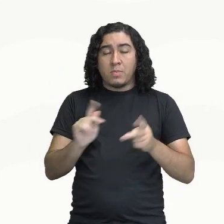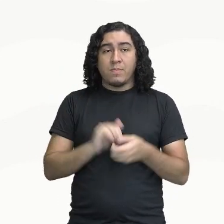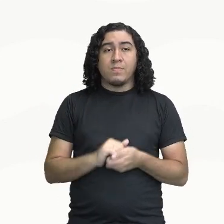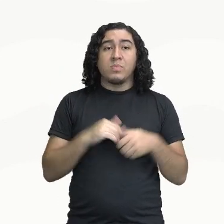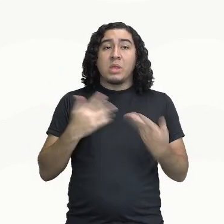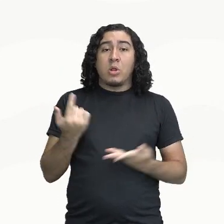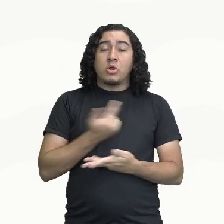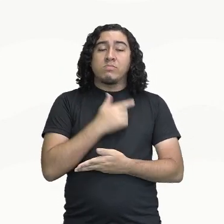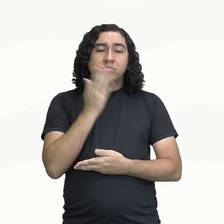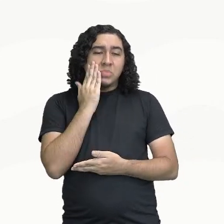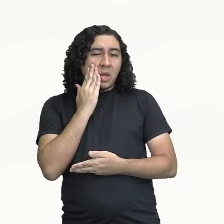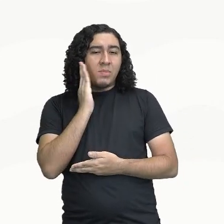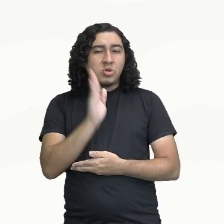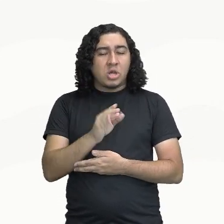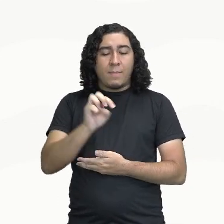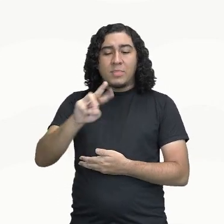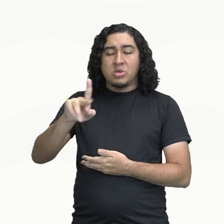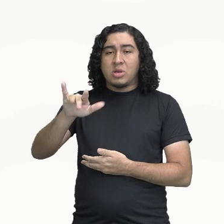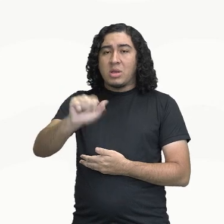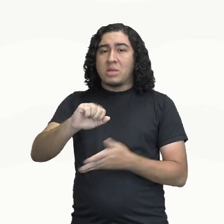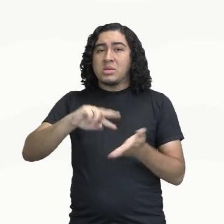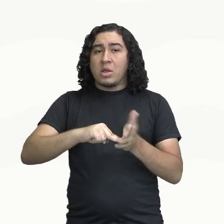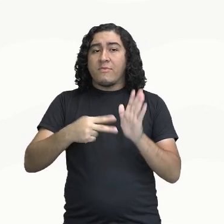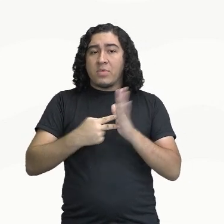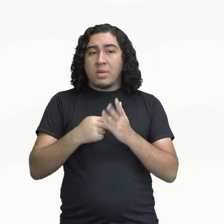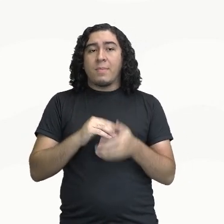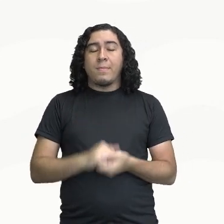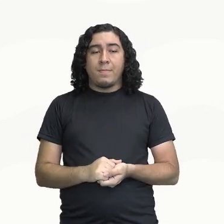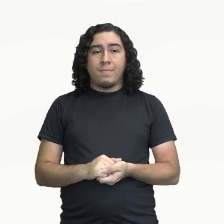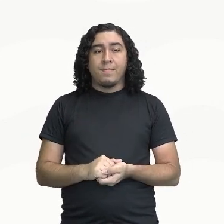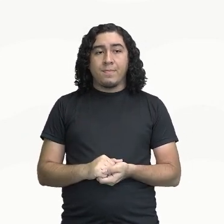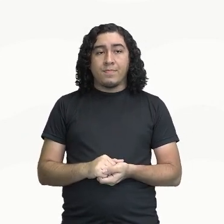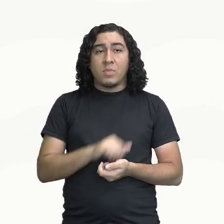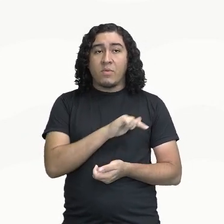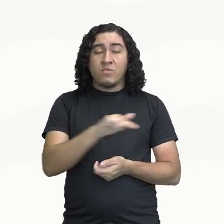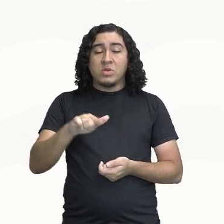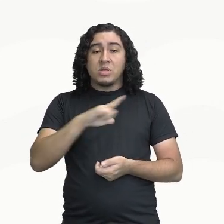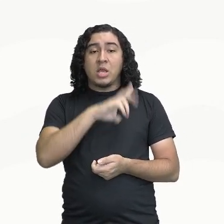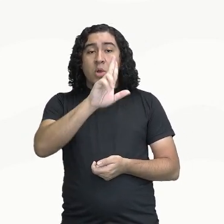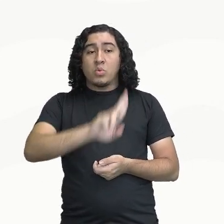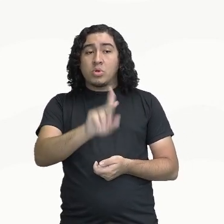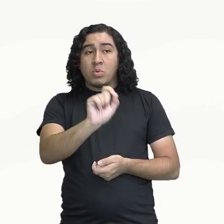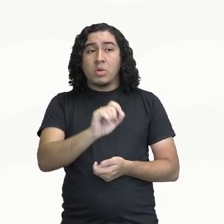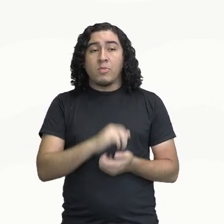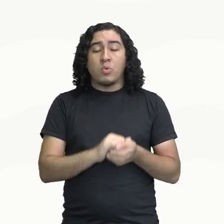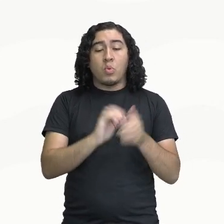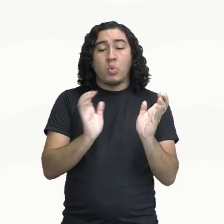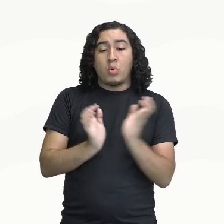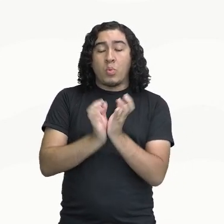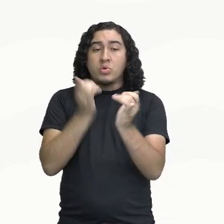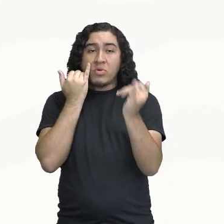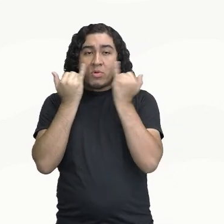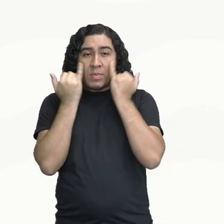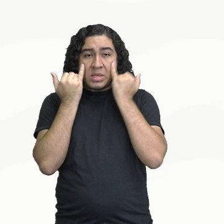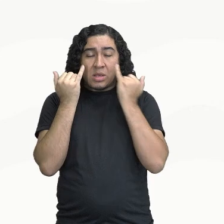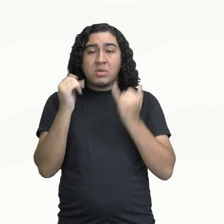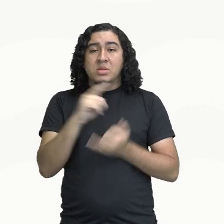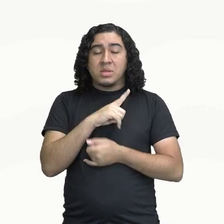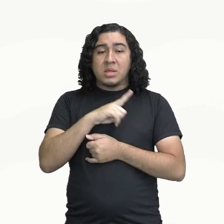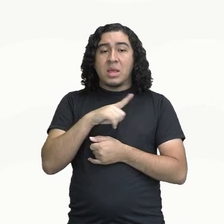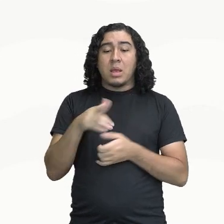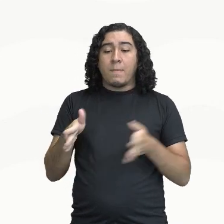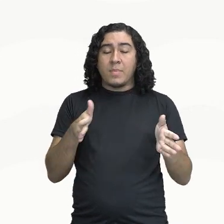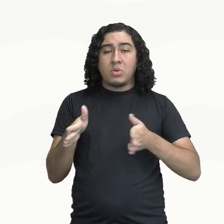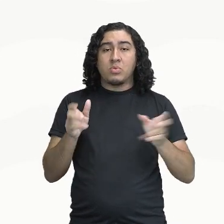já sabemos o que é a mediana, não sabemos? A mediana, você vai colocar o conjunto de dados, o conjunto numérico em